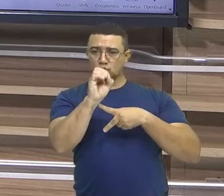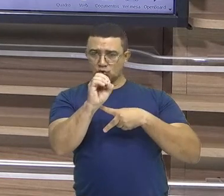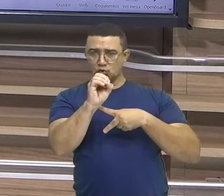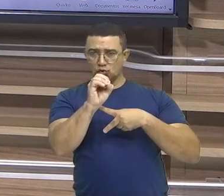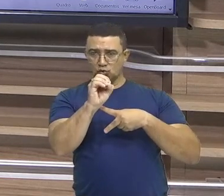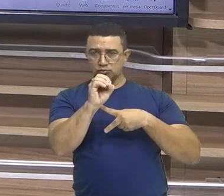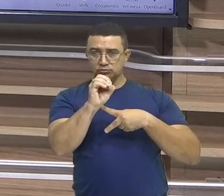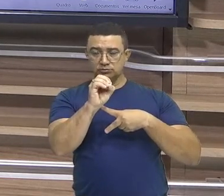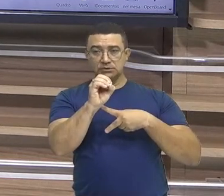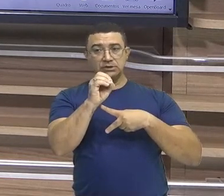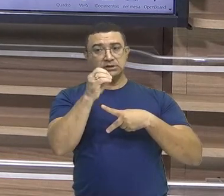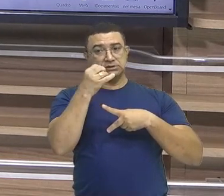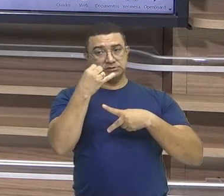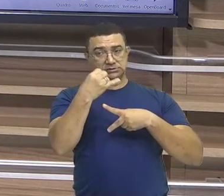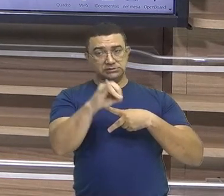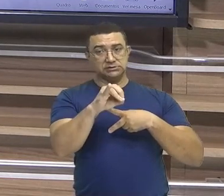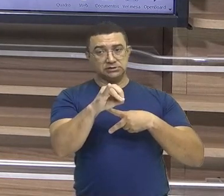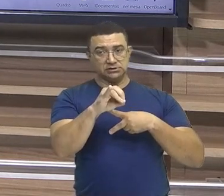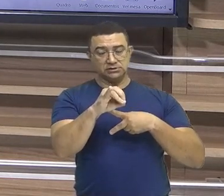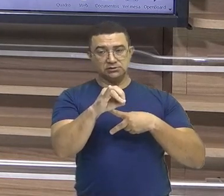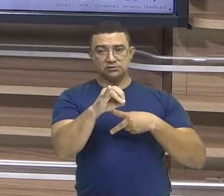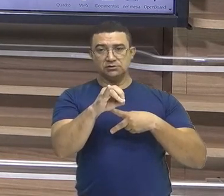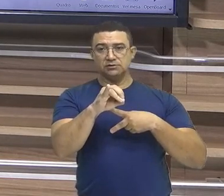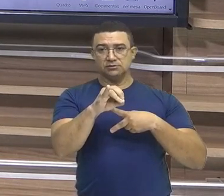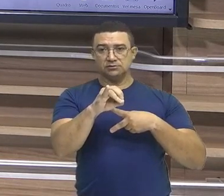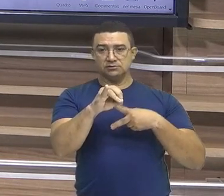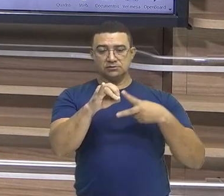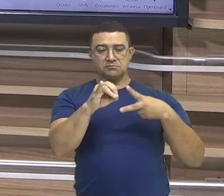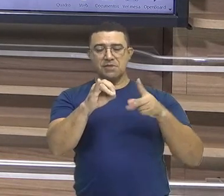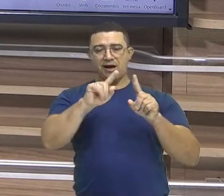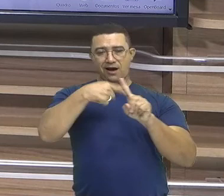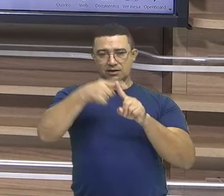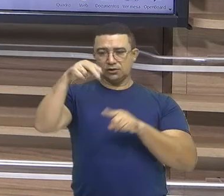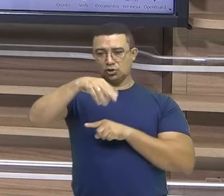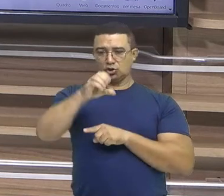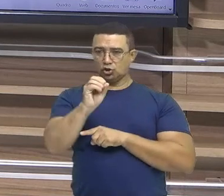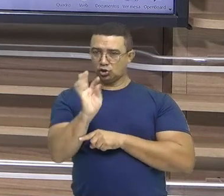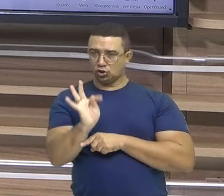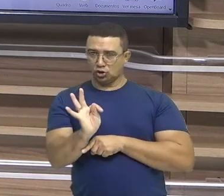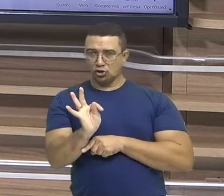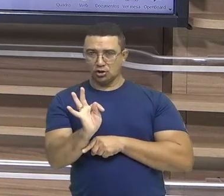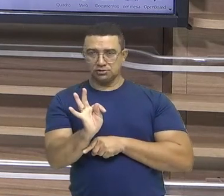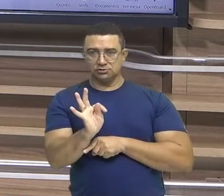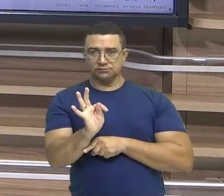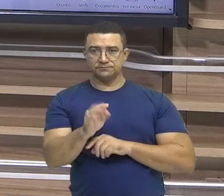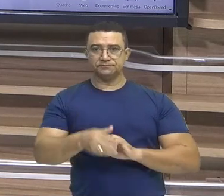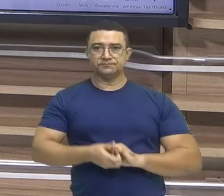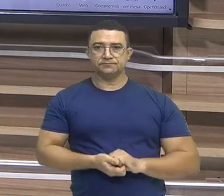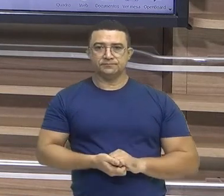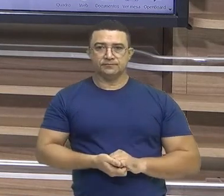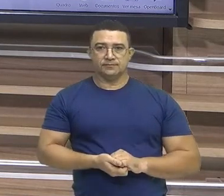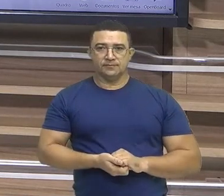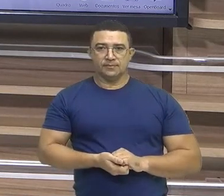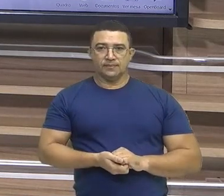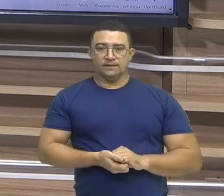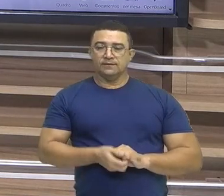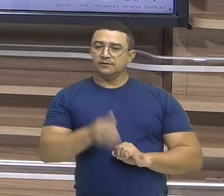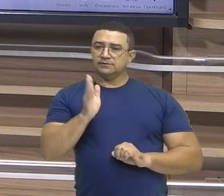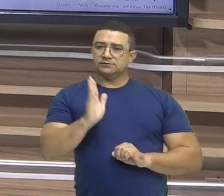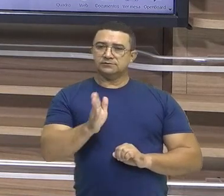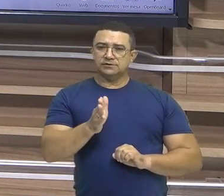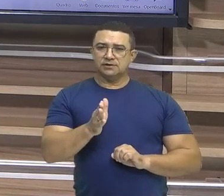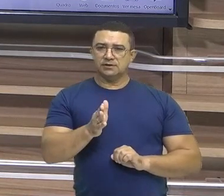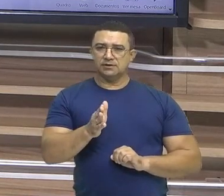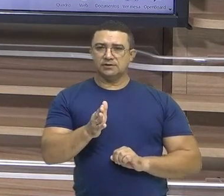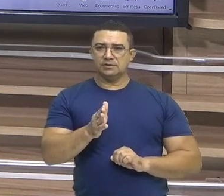o sujeito não for terceira pessoa do singular, mais a partícula de negação, então o advérbio de negação, not. Já